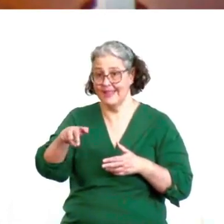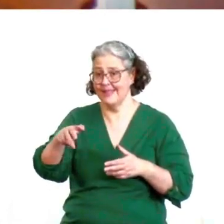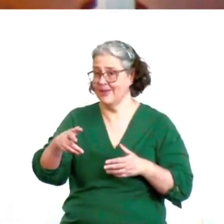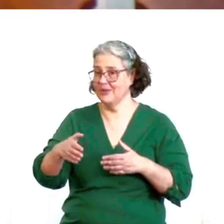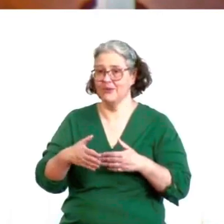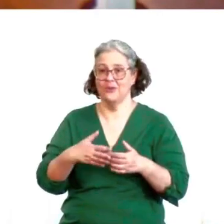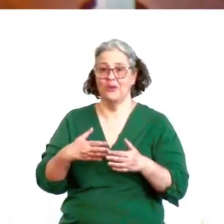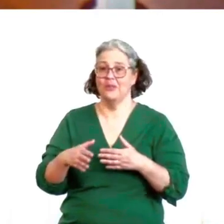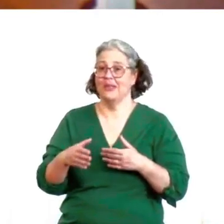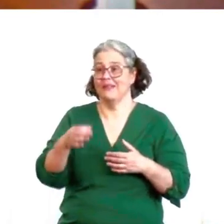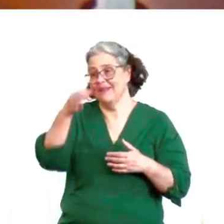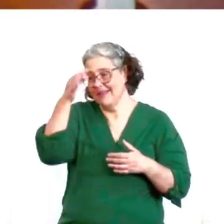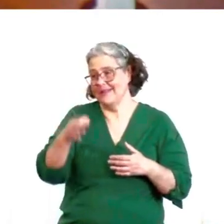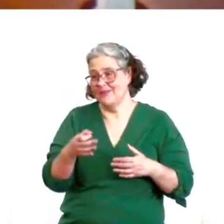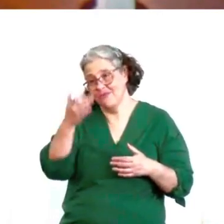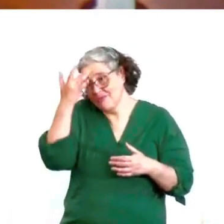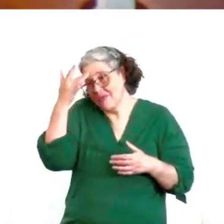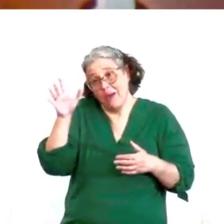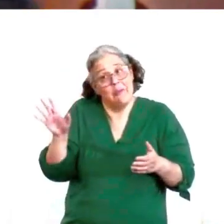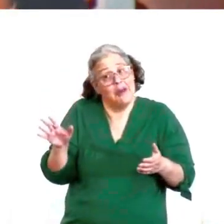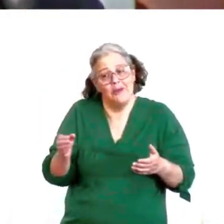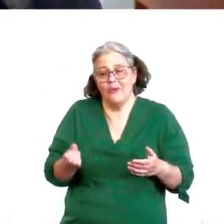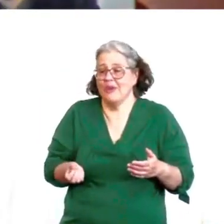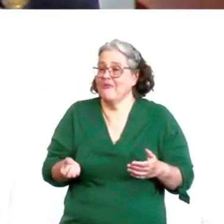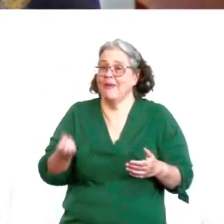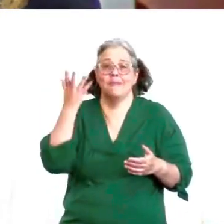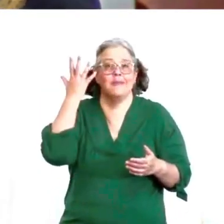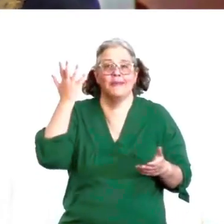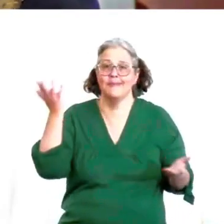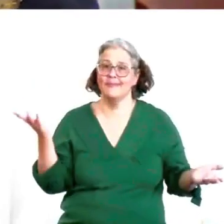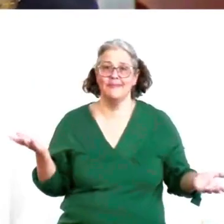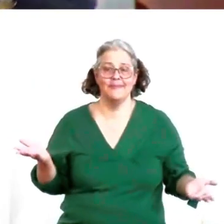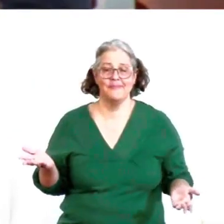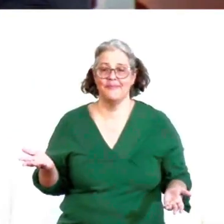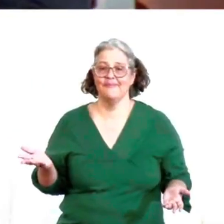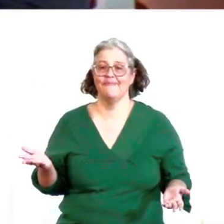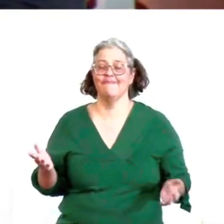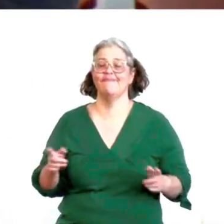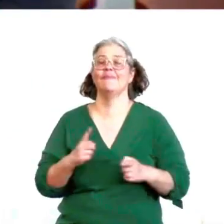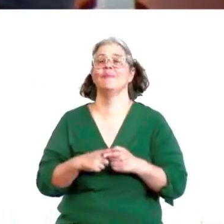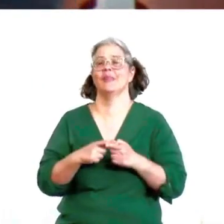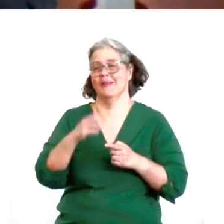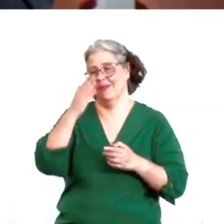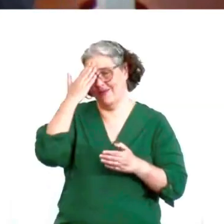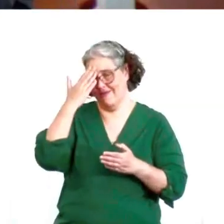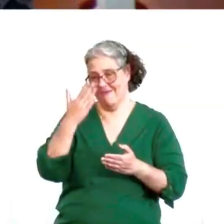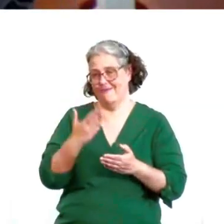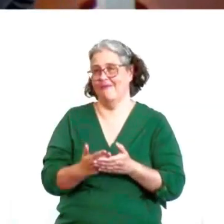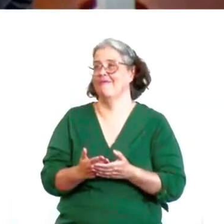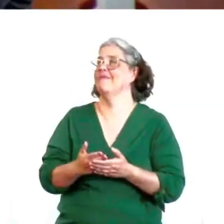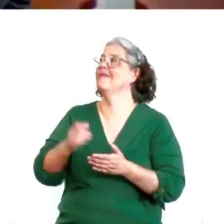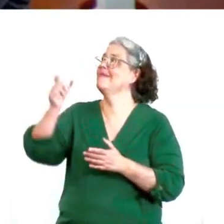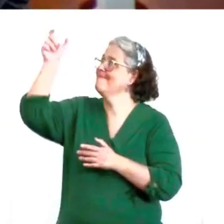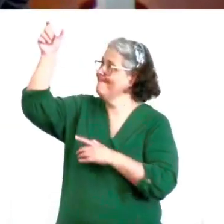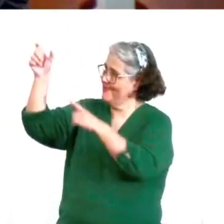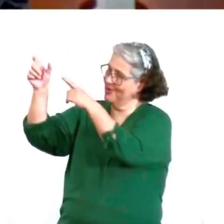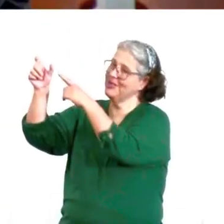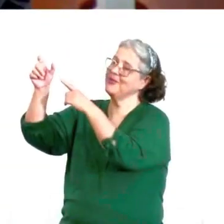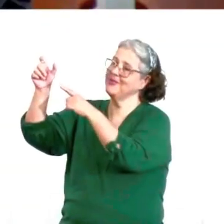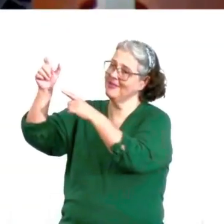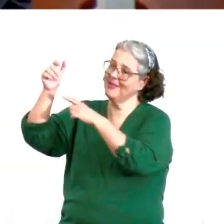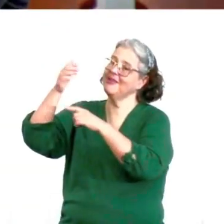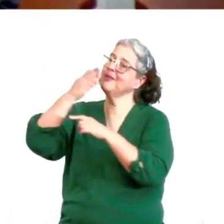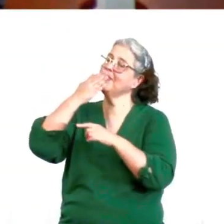vai acontecer, porque ele confia naquele que faz a promessa.